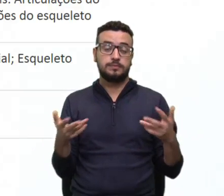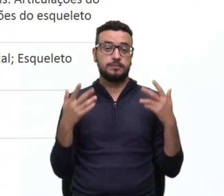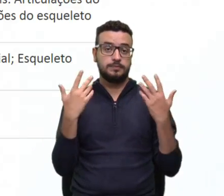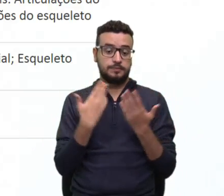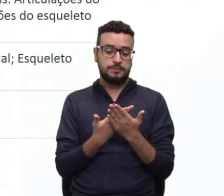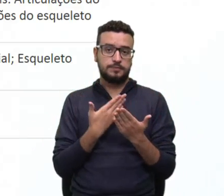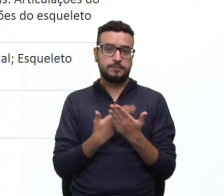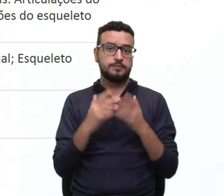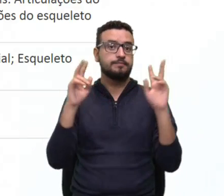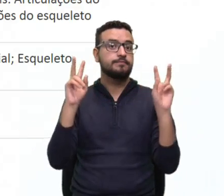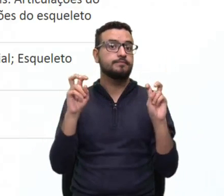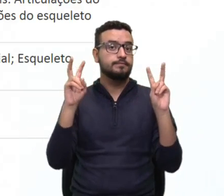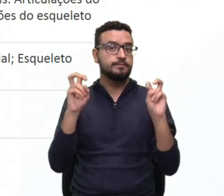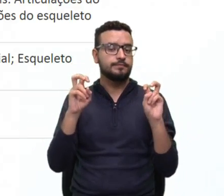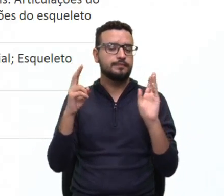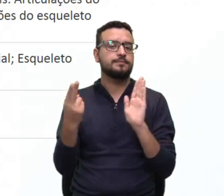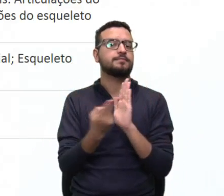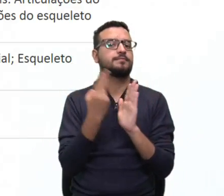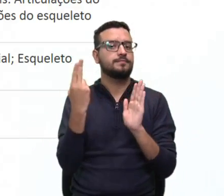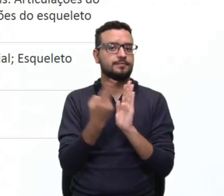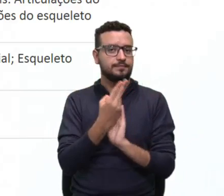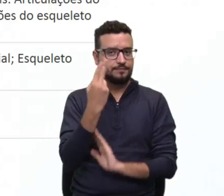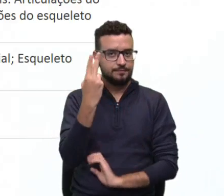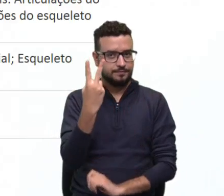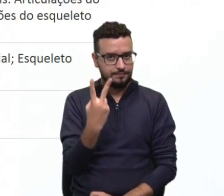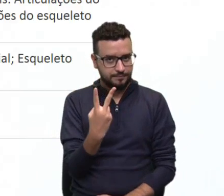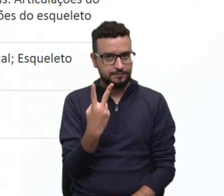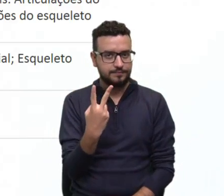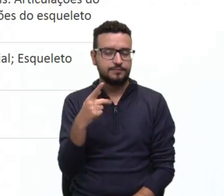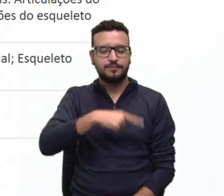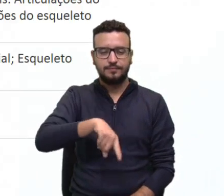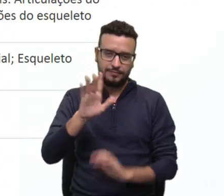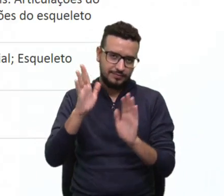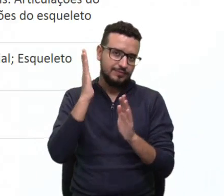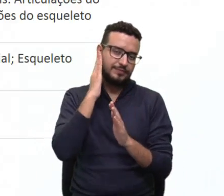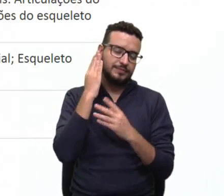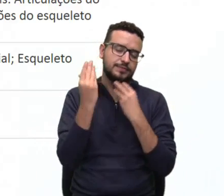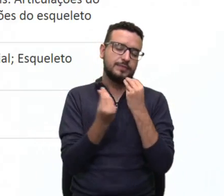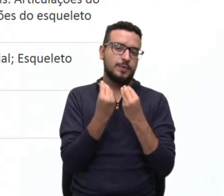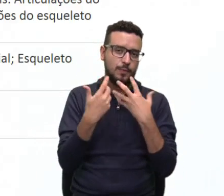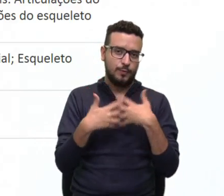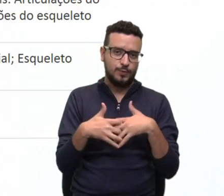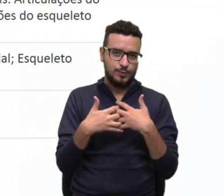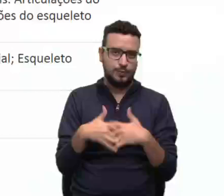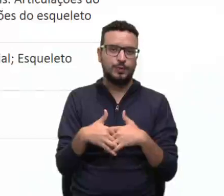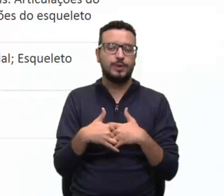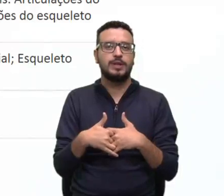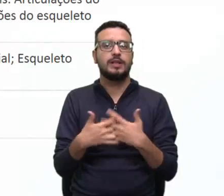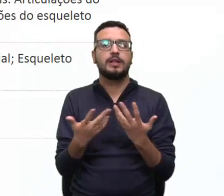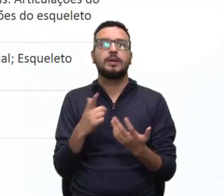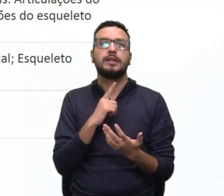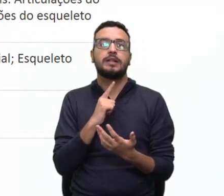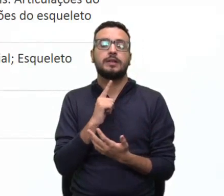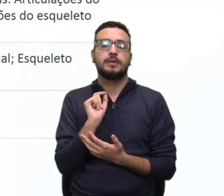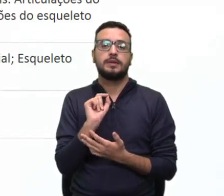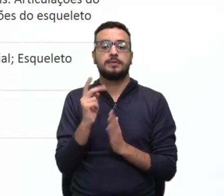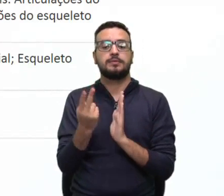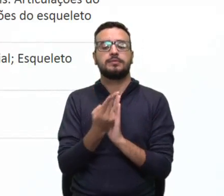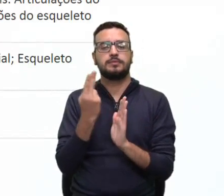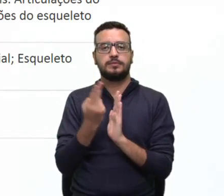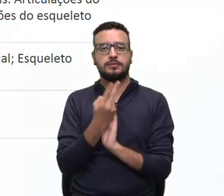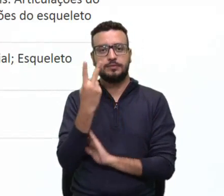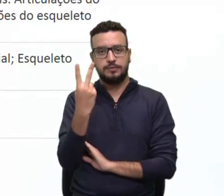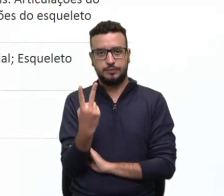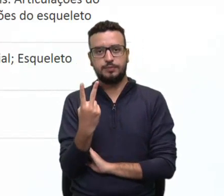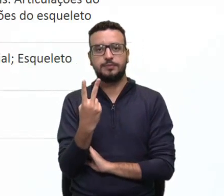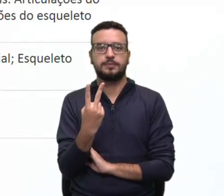ela será sobre a unidade 2 do livro didático. Vocês já sabem como funciona o nosso sistema de ensino. Então temos aí a unidade 2, a